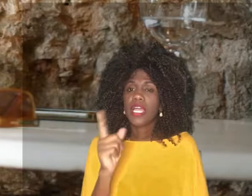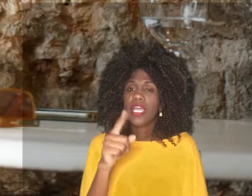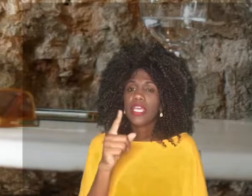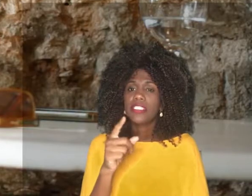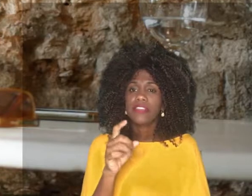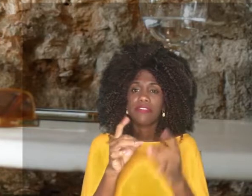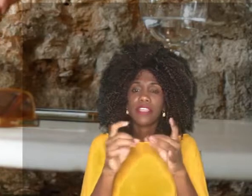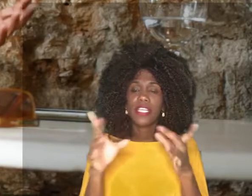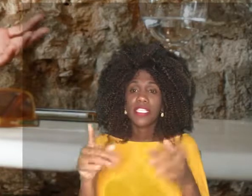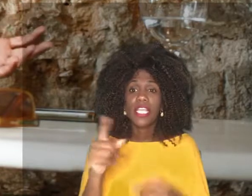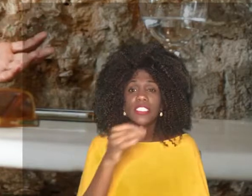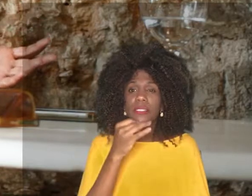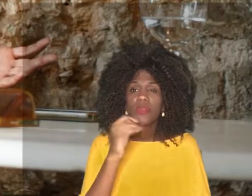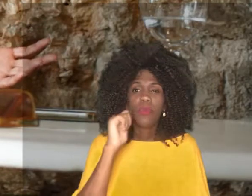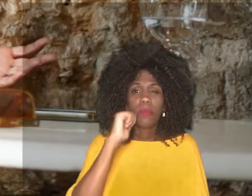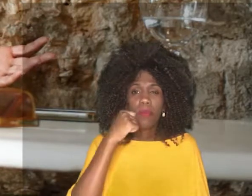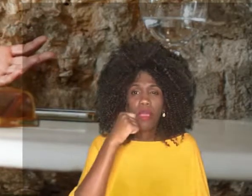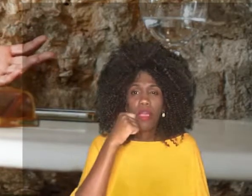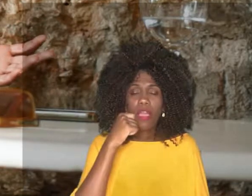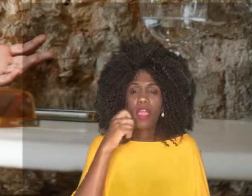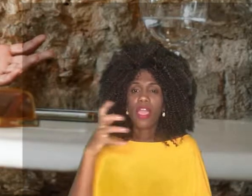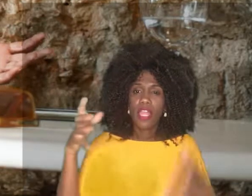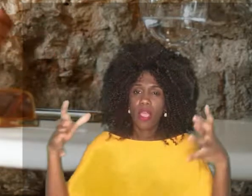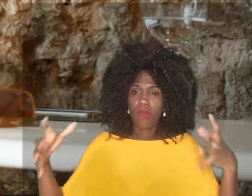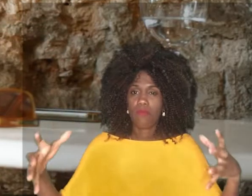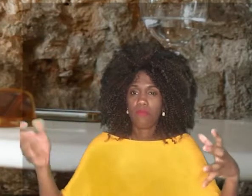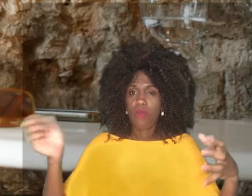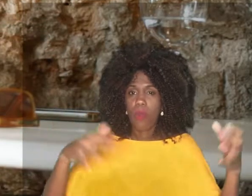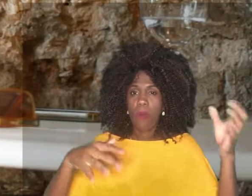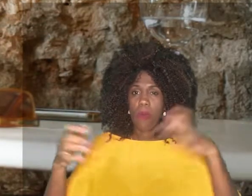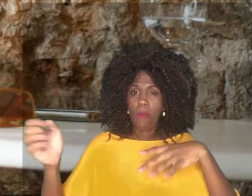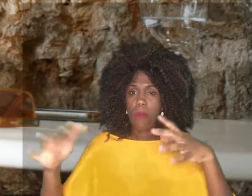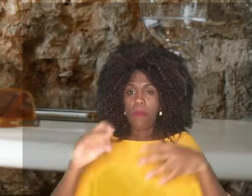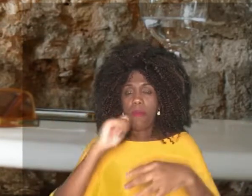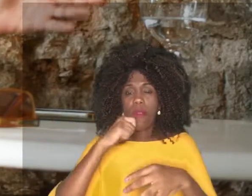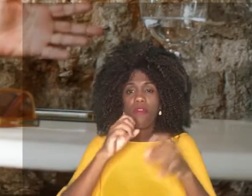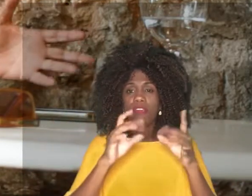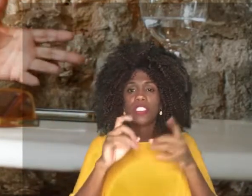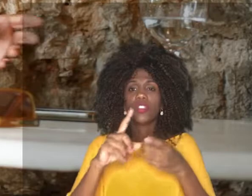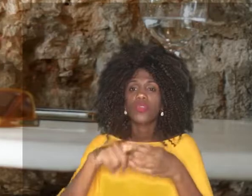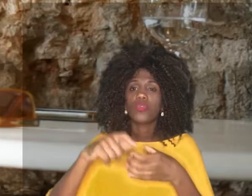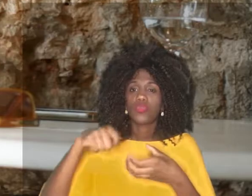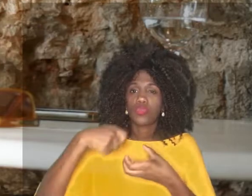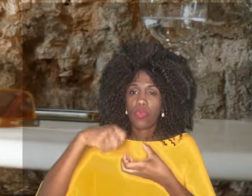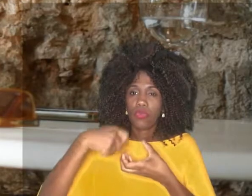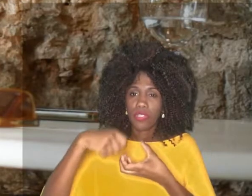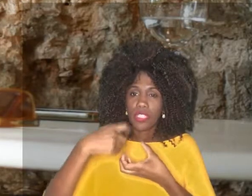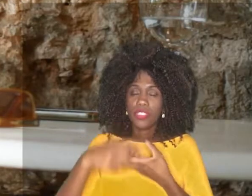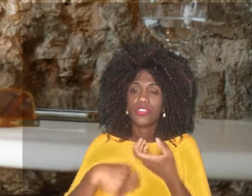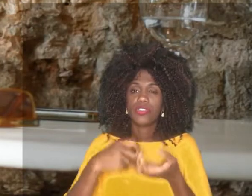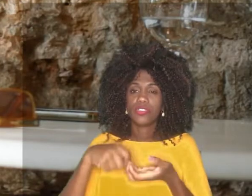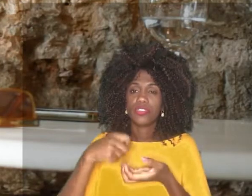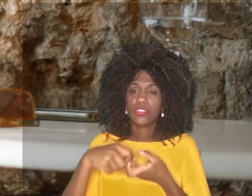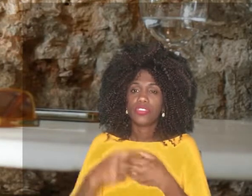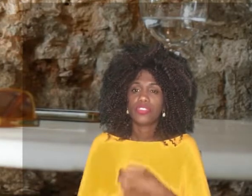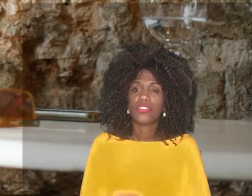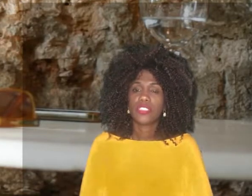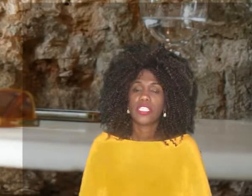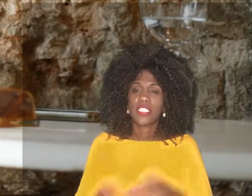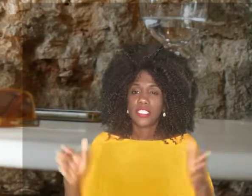de serviço. Então, o pão era vendido no balaio, né? O sorvete era